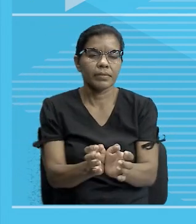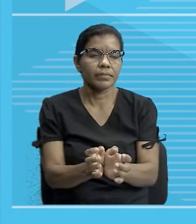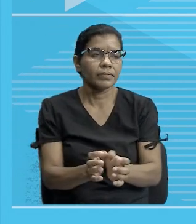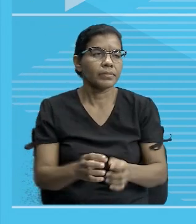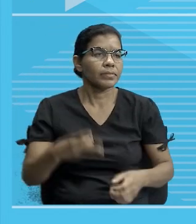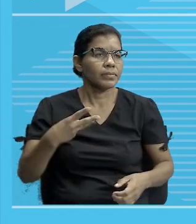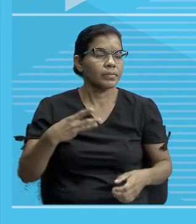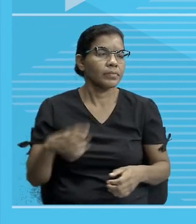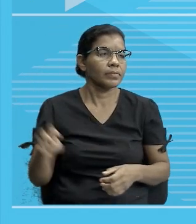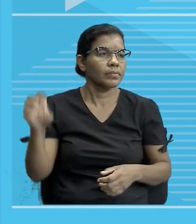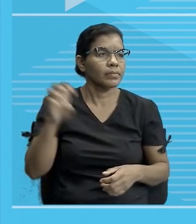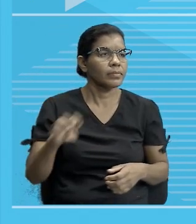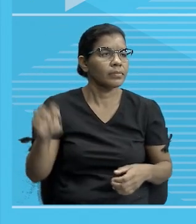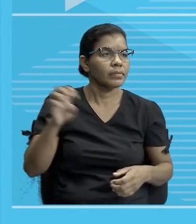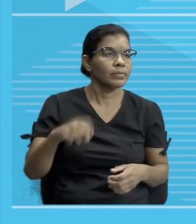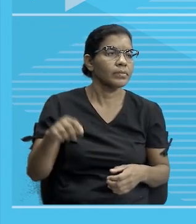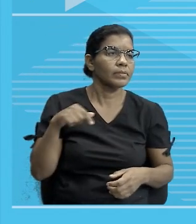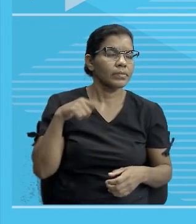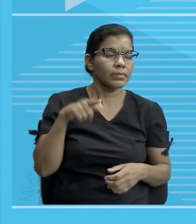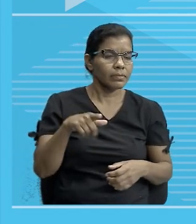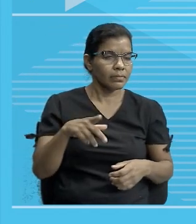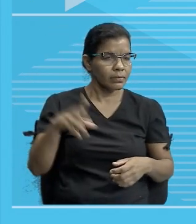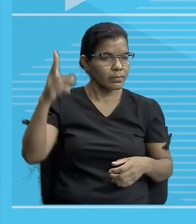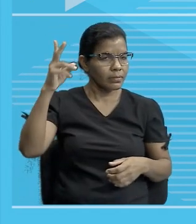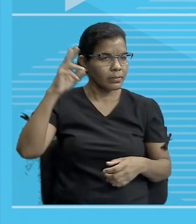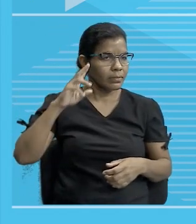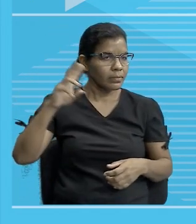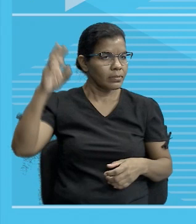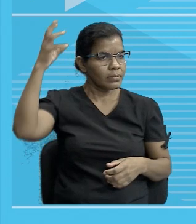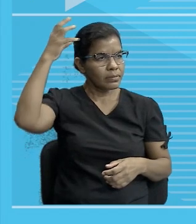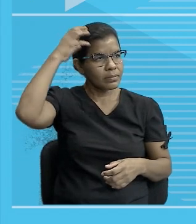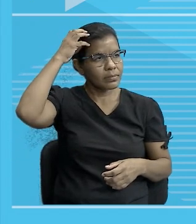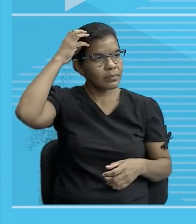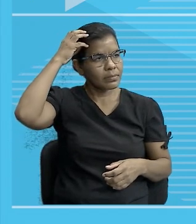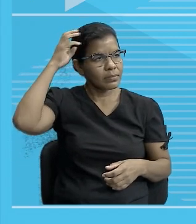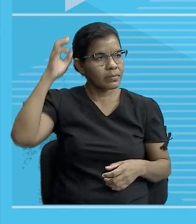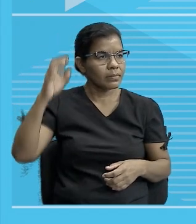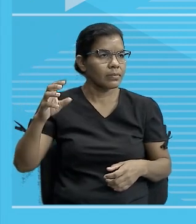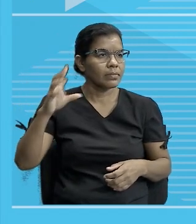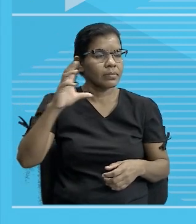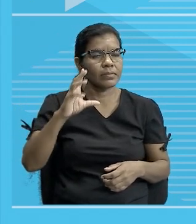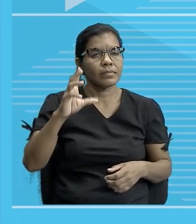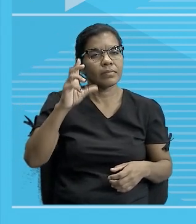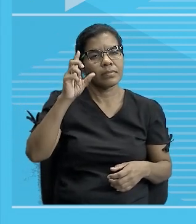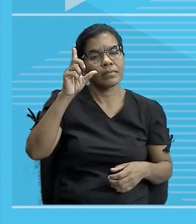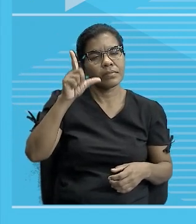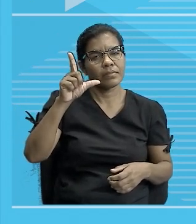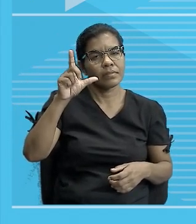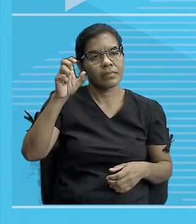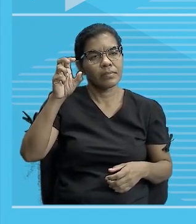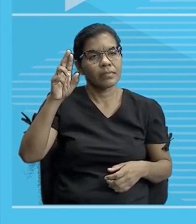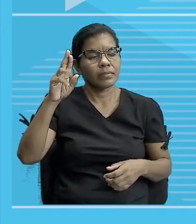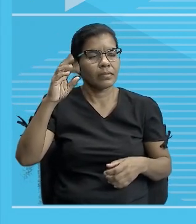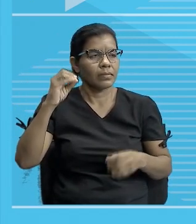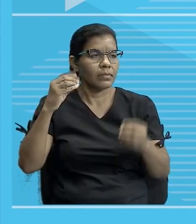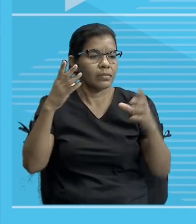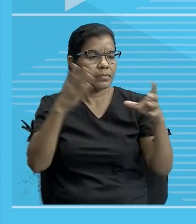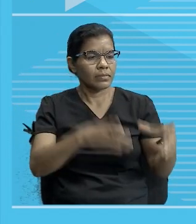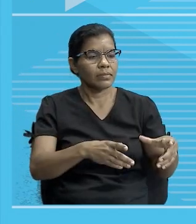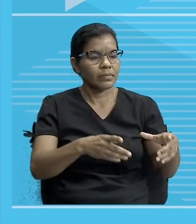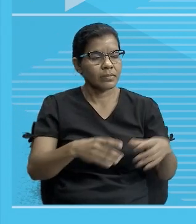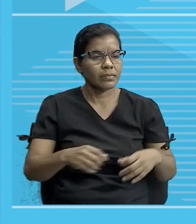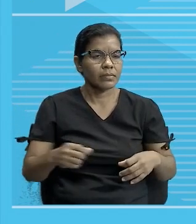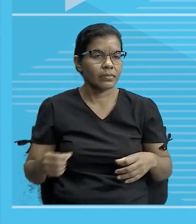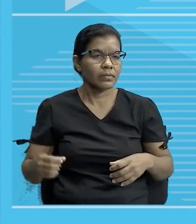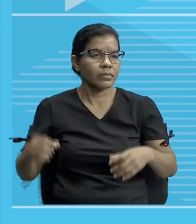os três estados, está lá o rei, lá em Riba, o clero de um lado, a nobreza do outro, e o terceiro estado aqui, que era